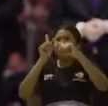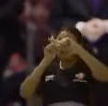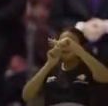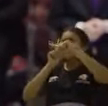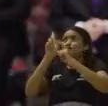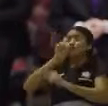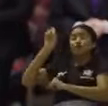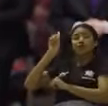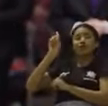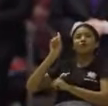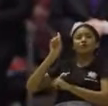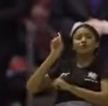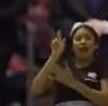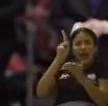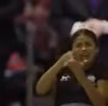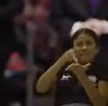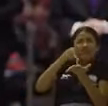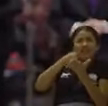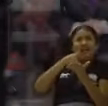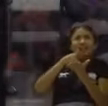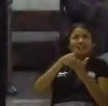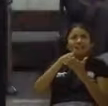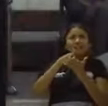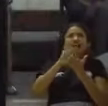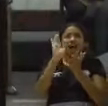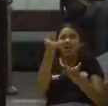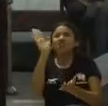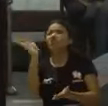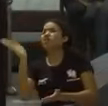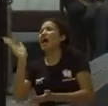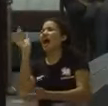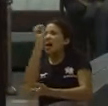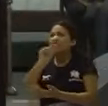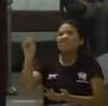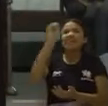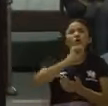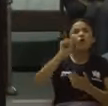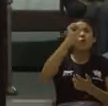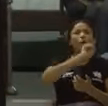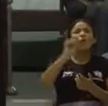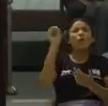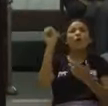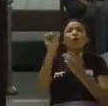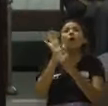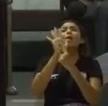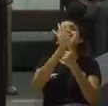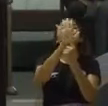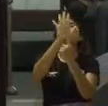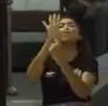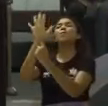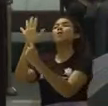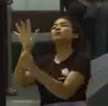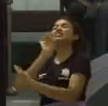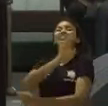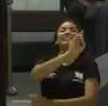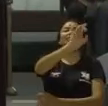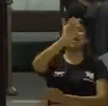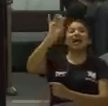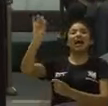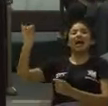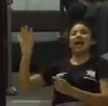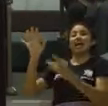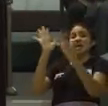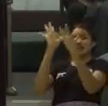em alguns segundos, ele dará um sinal visível, que ele está presente,